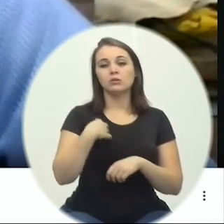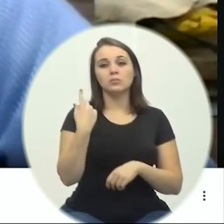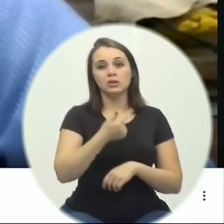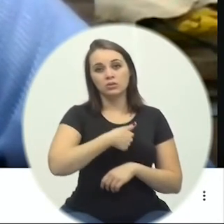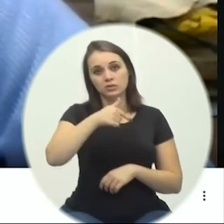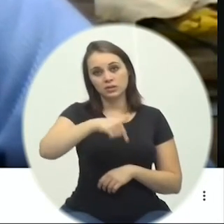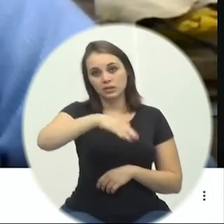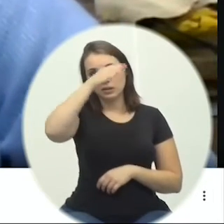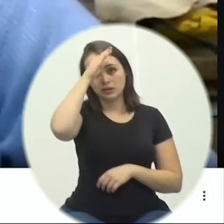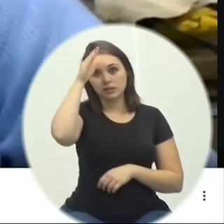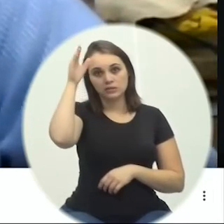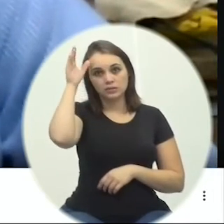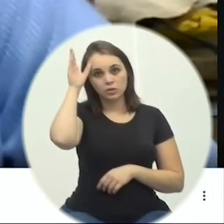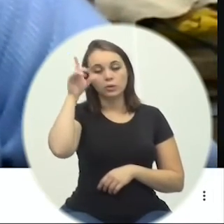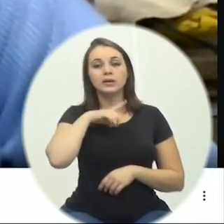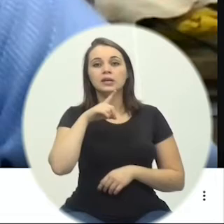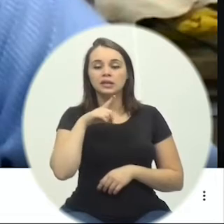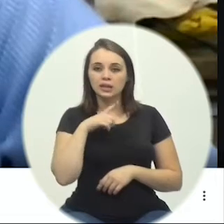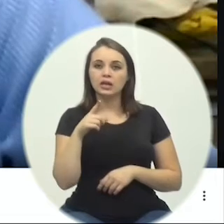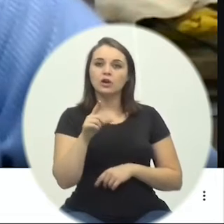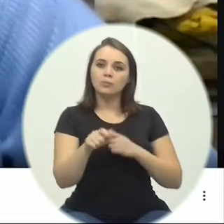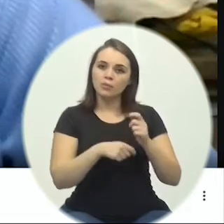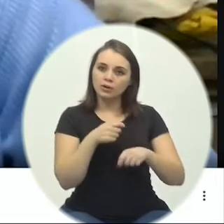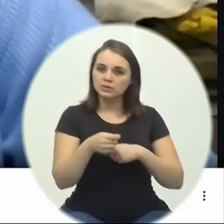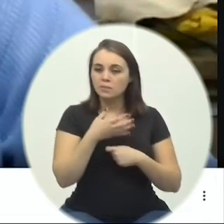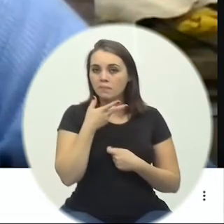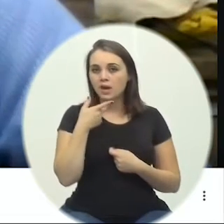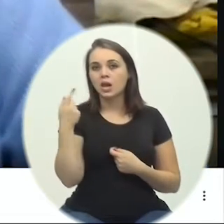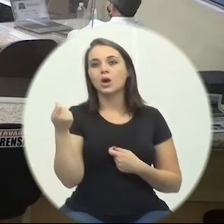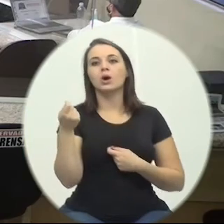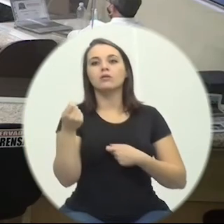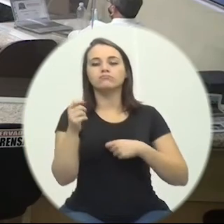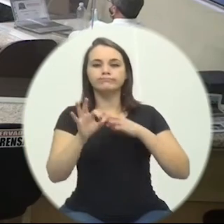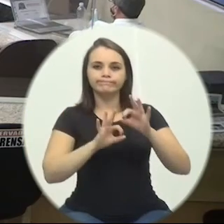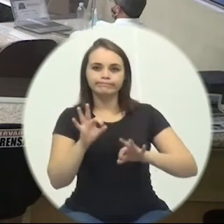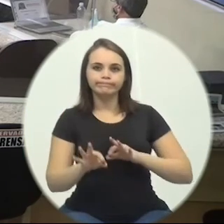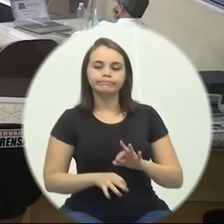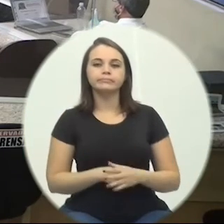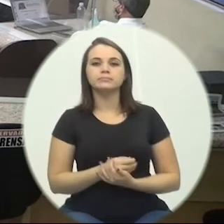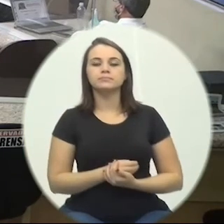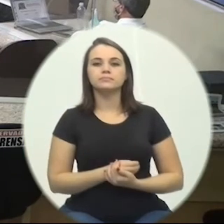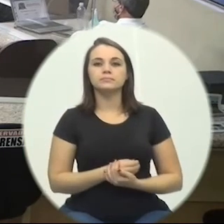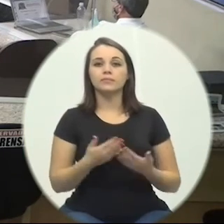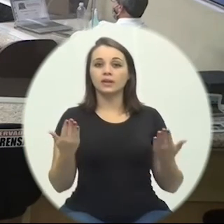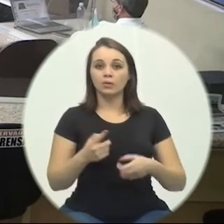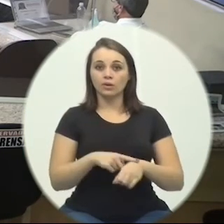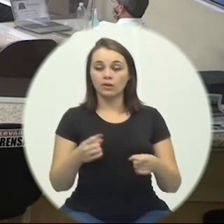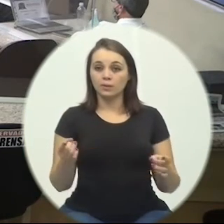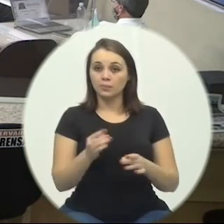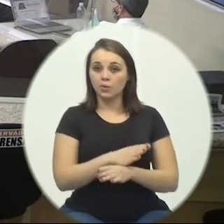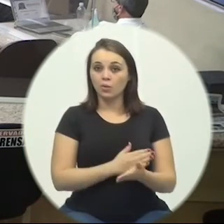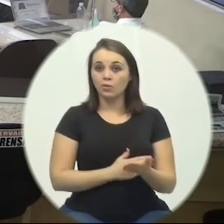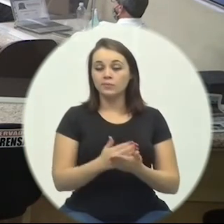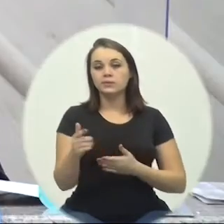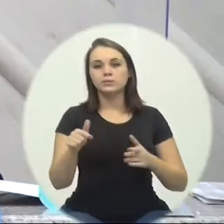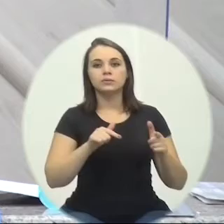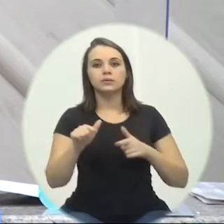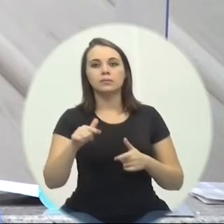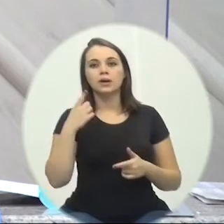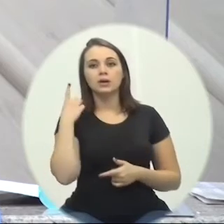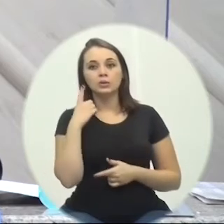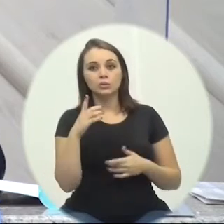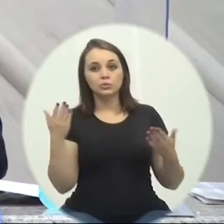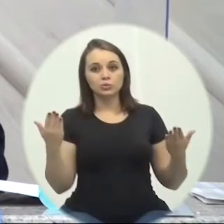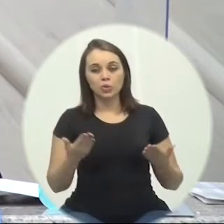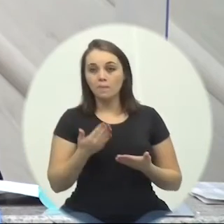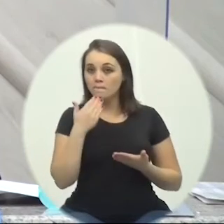que agora temos uma mínima organização administrativa. Obrigado. Muito bem. Terminado o horário político, passamos agora para o grande